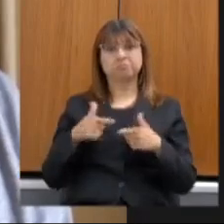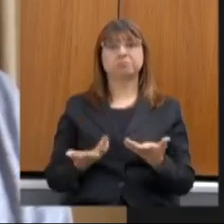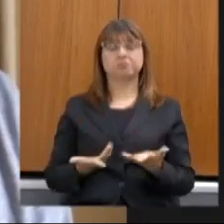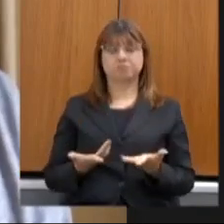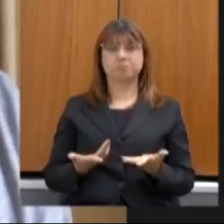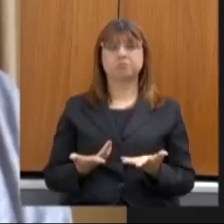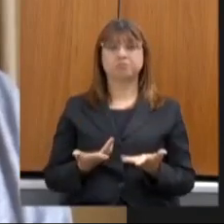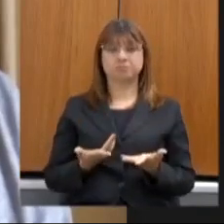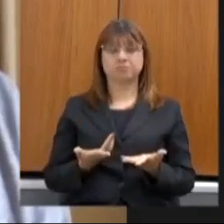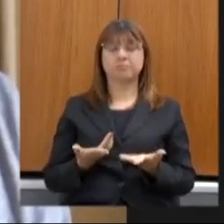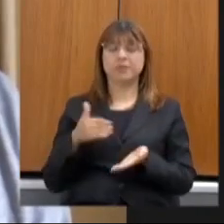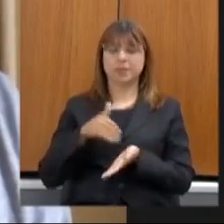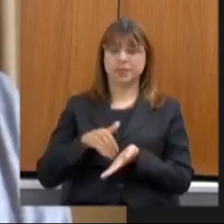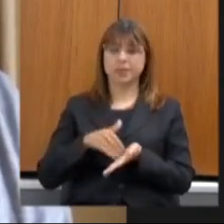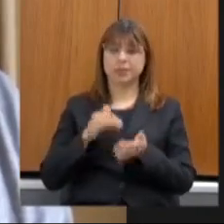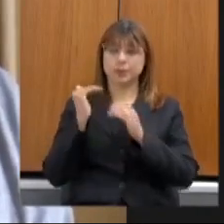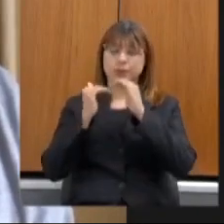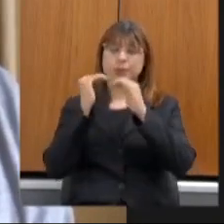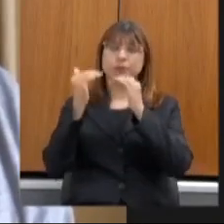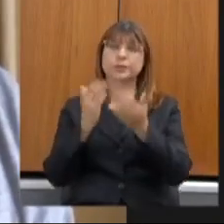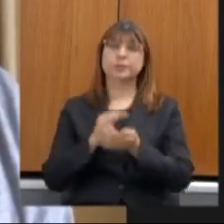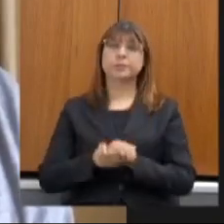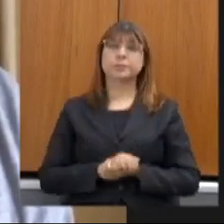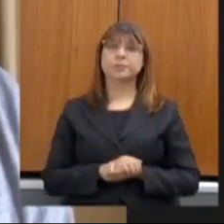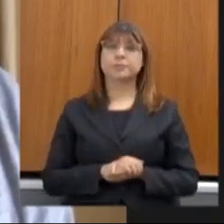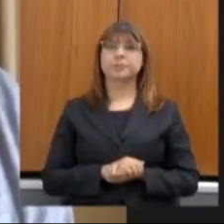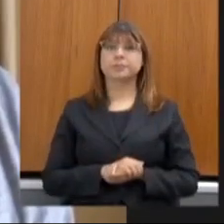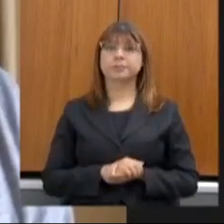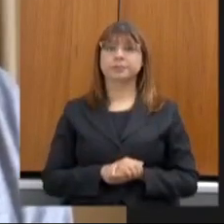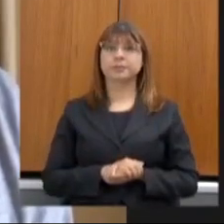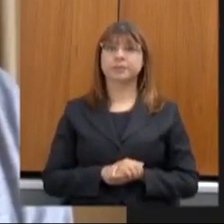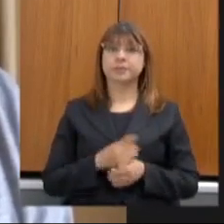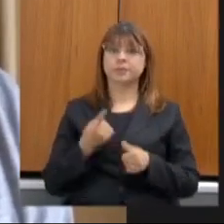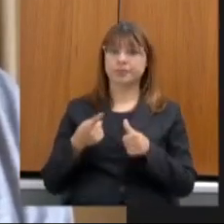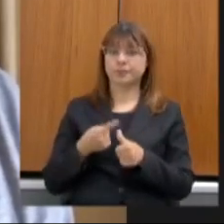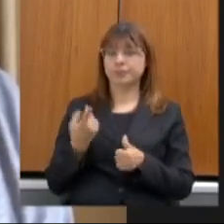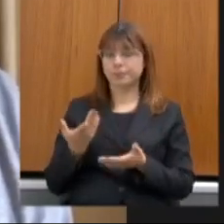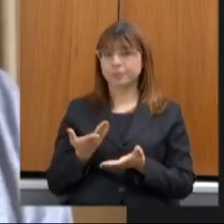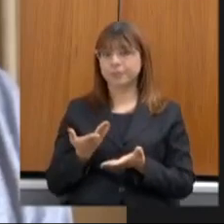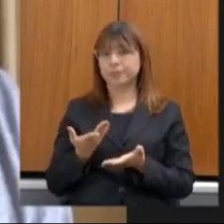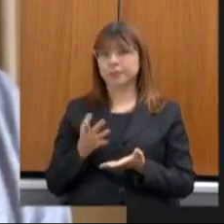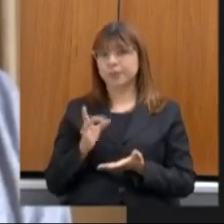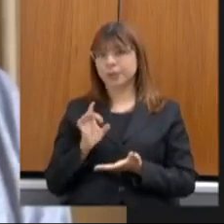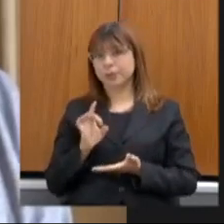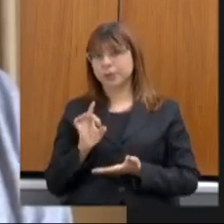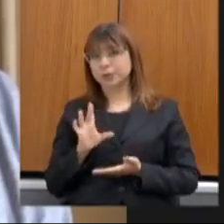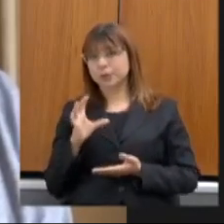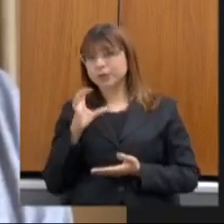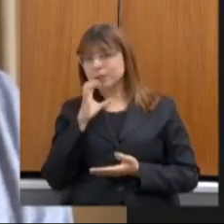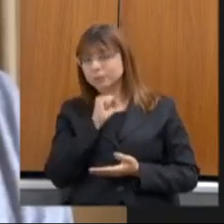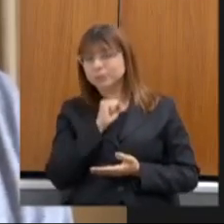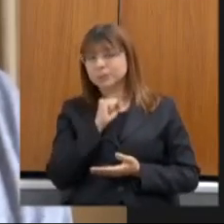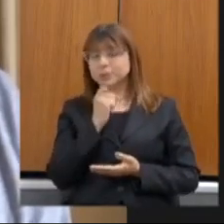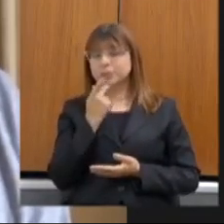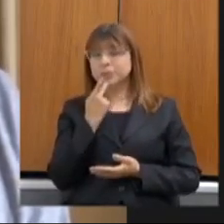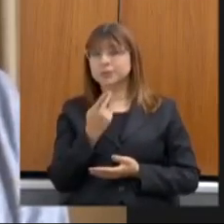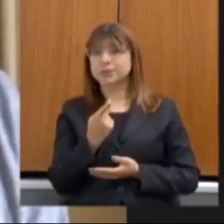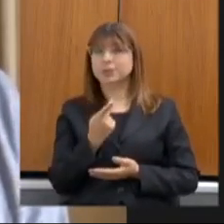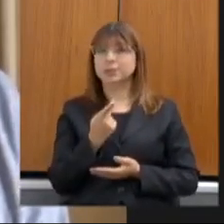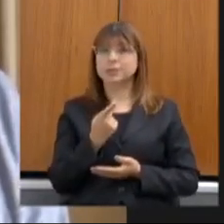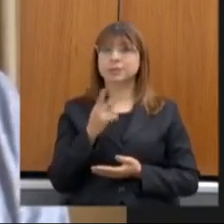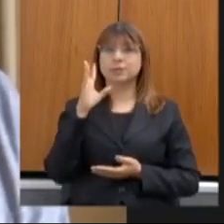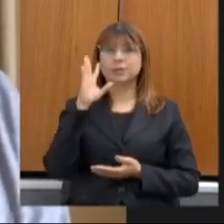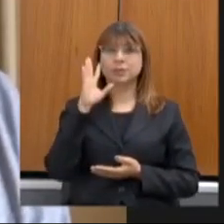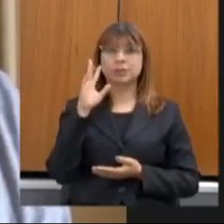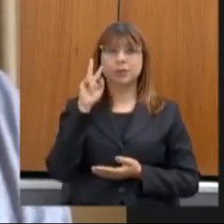desempenhado pela secretaria desenvolvimento livrament estava escola só para ter uma vida comentário aí